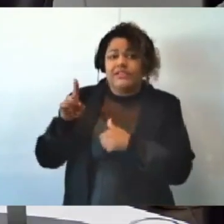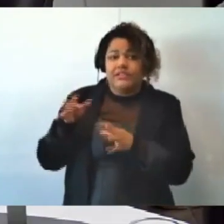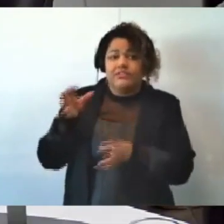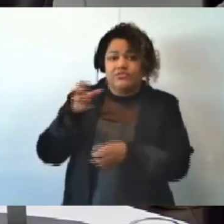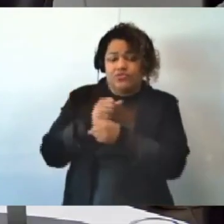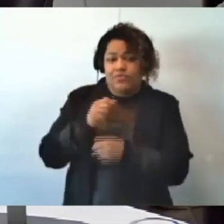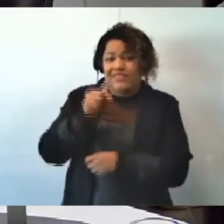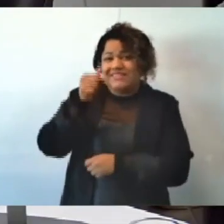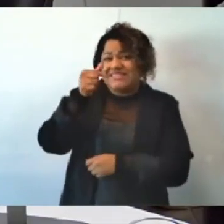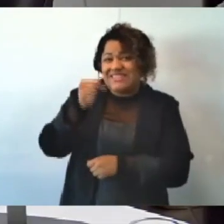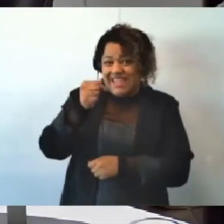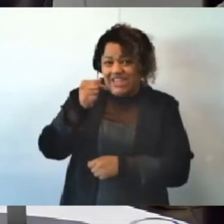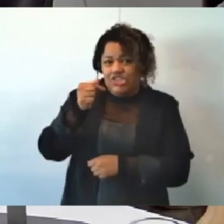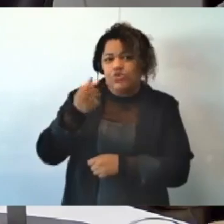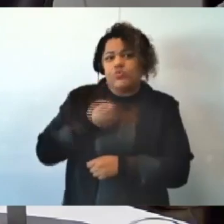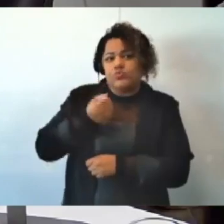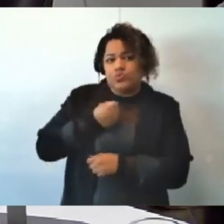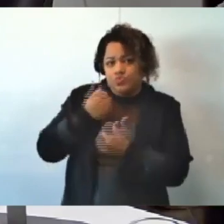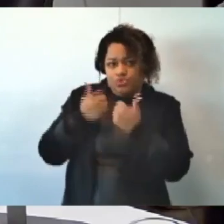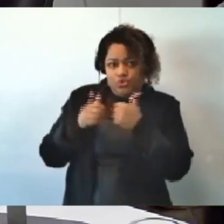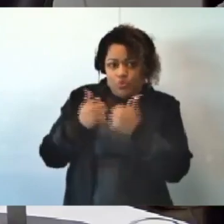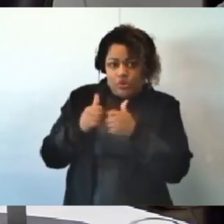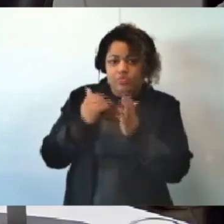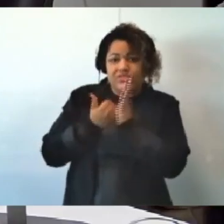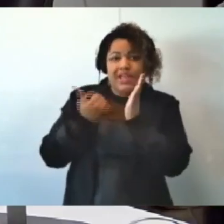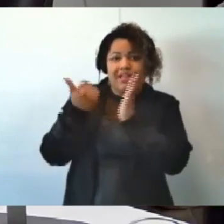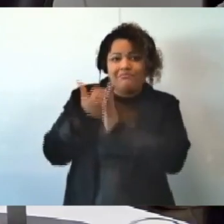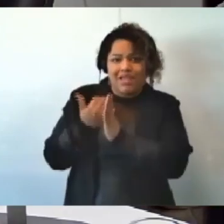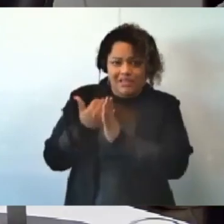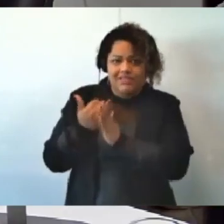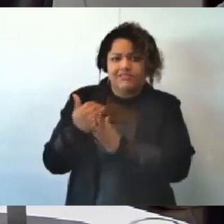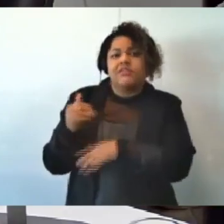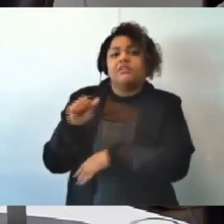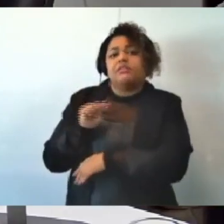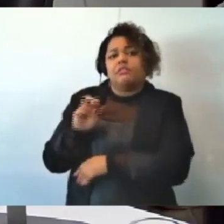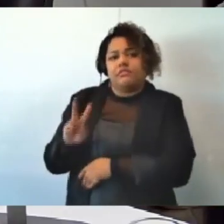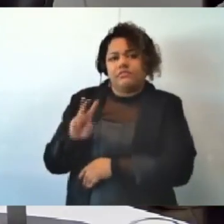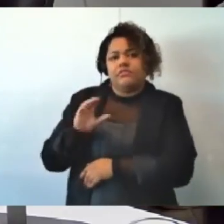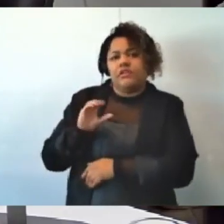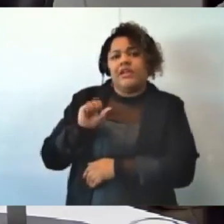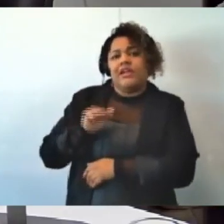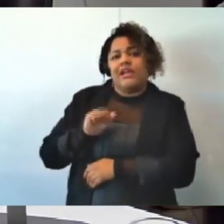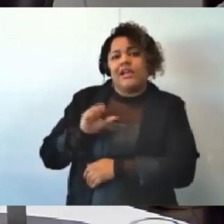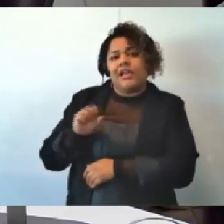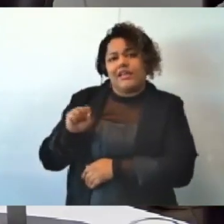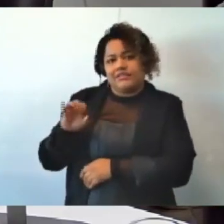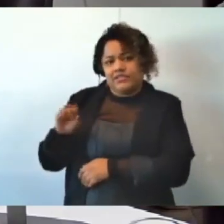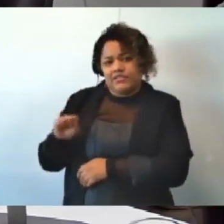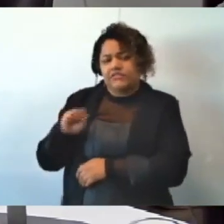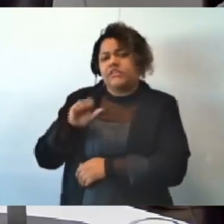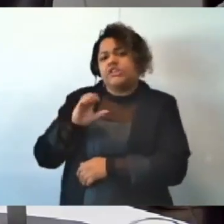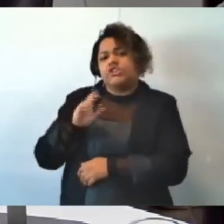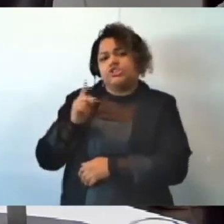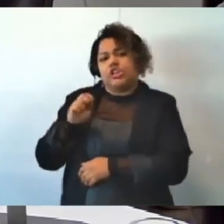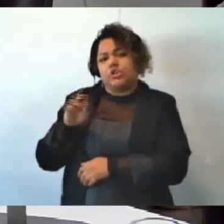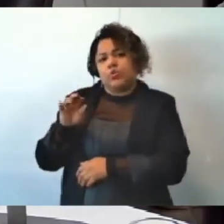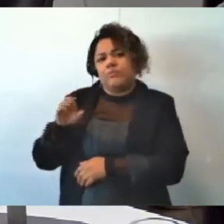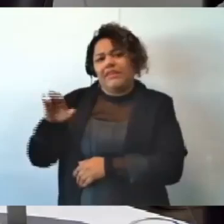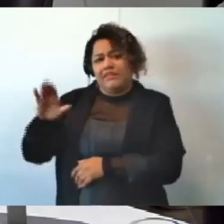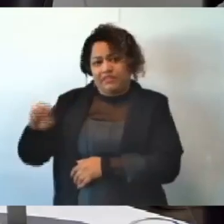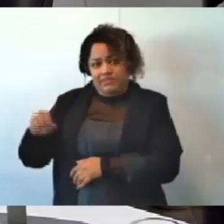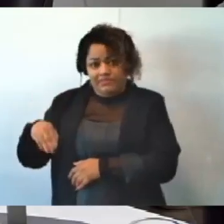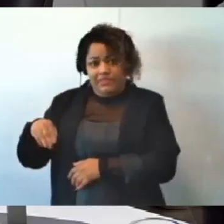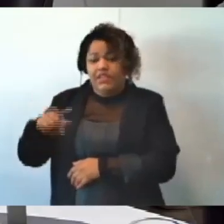cidade, nós moramos numa cidade onde não tem uma política pública de incentivo de uso de ônibus. Os ônibus nossos são